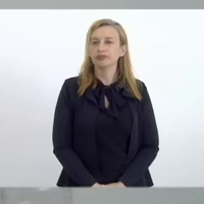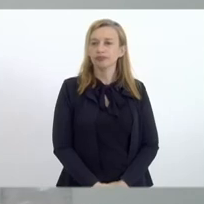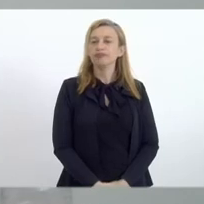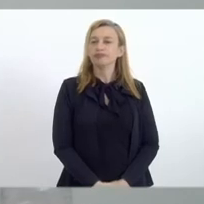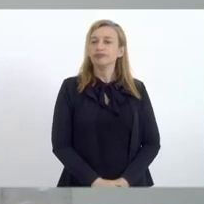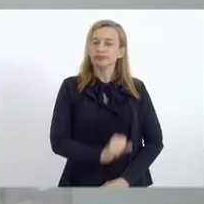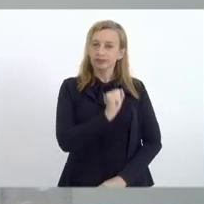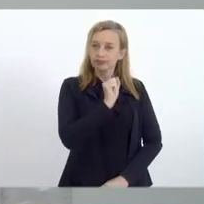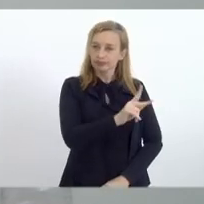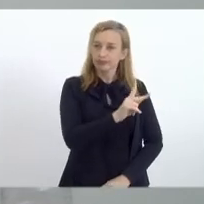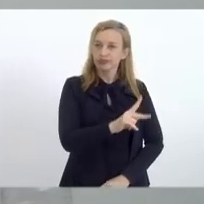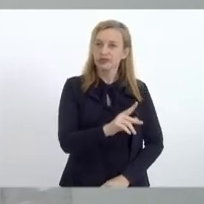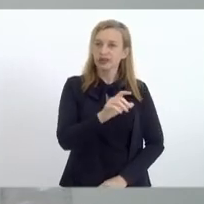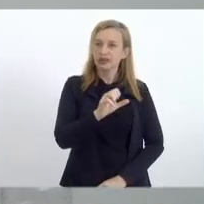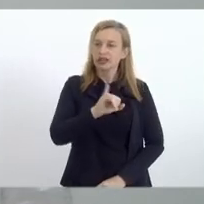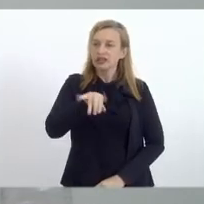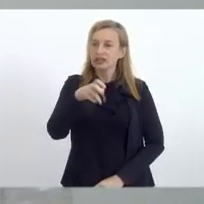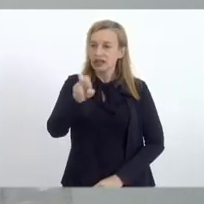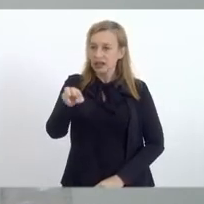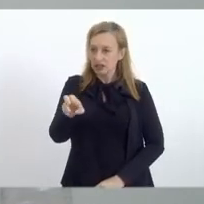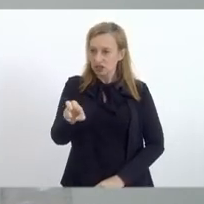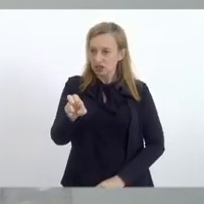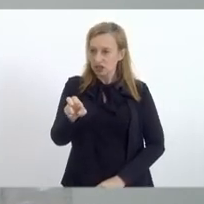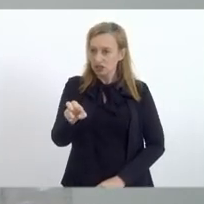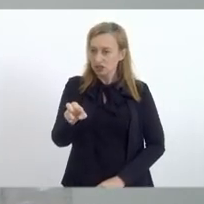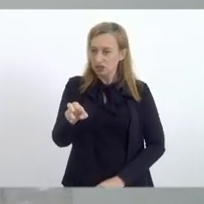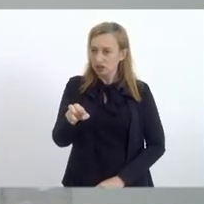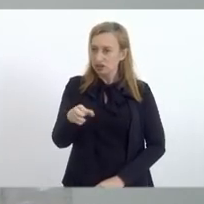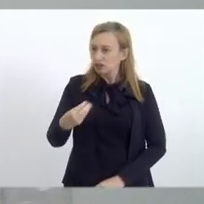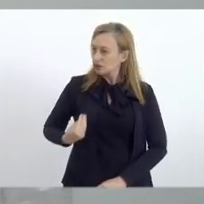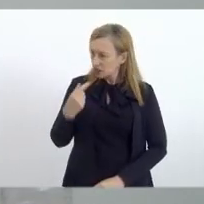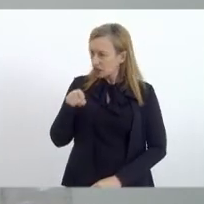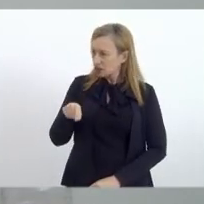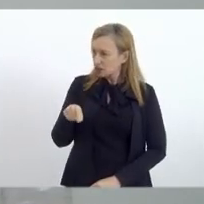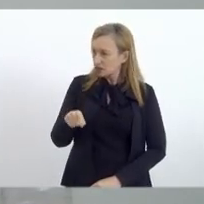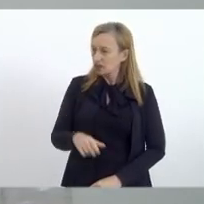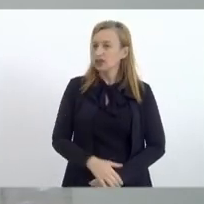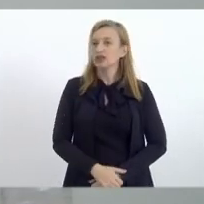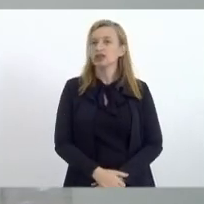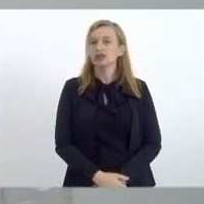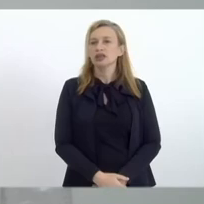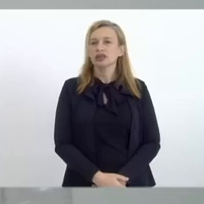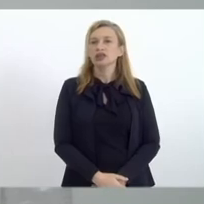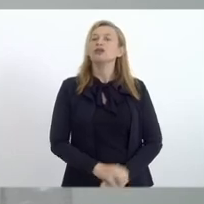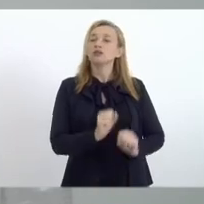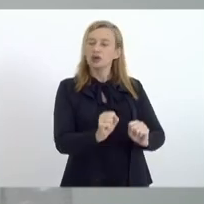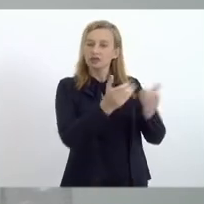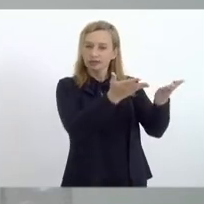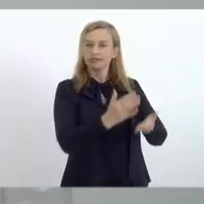Então, tá. Então, a SERJ, a representação da SERJ, o presidente está conosco? Então,